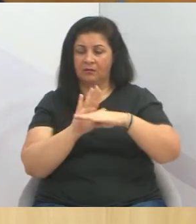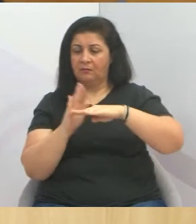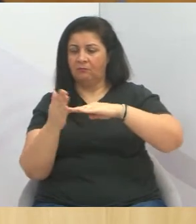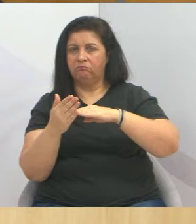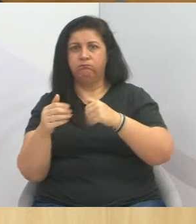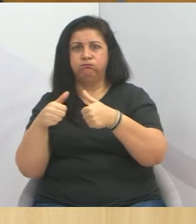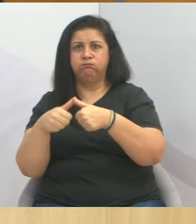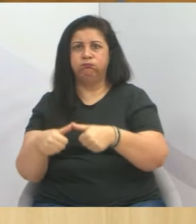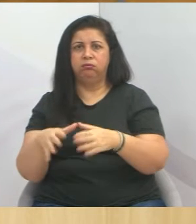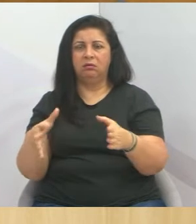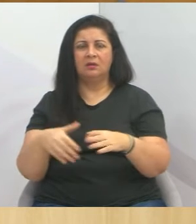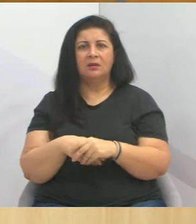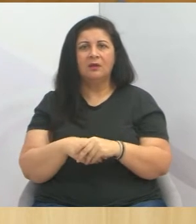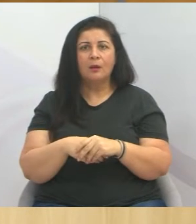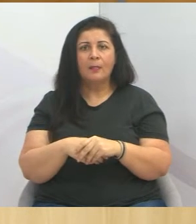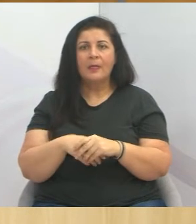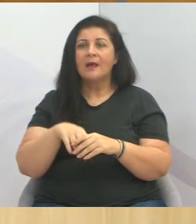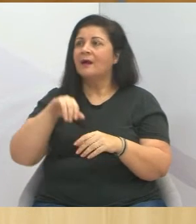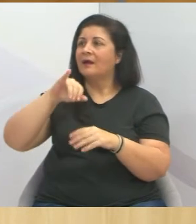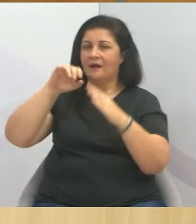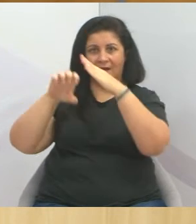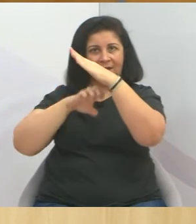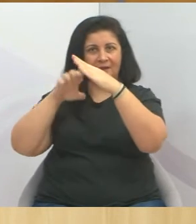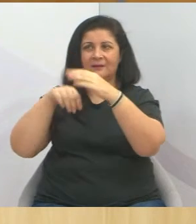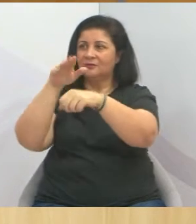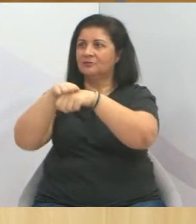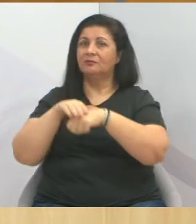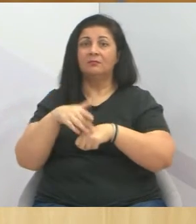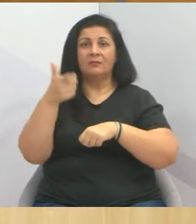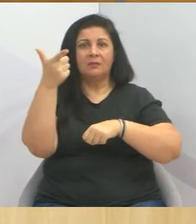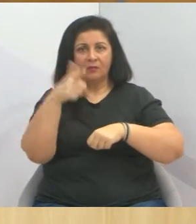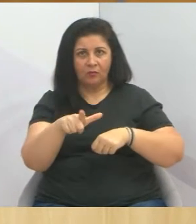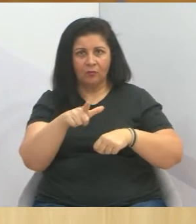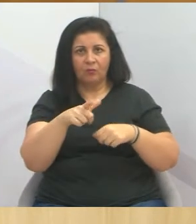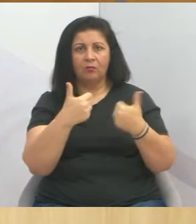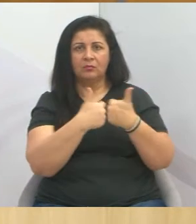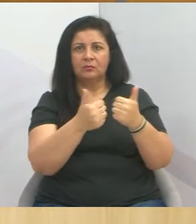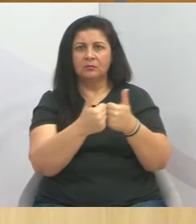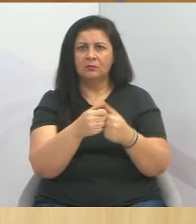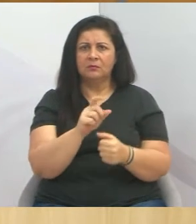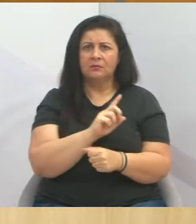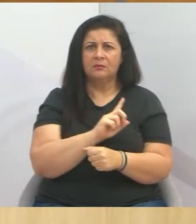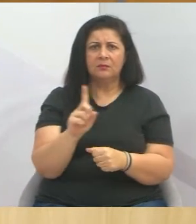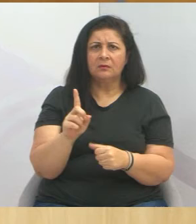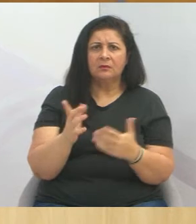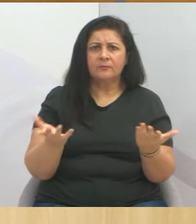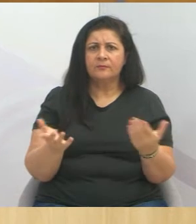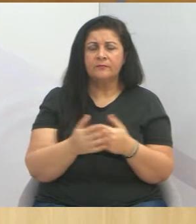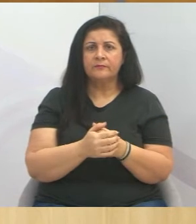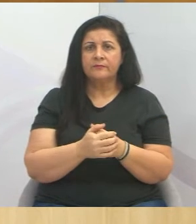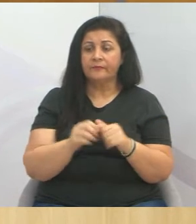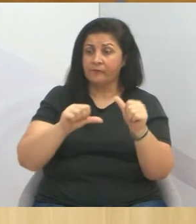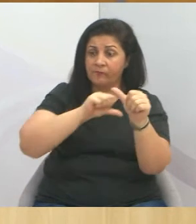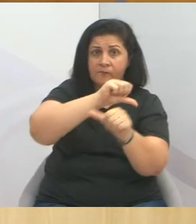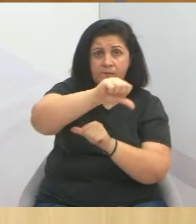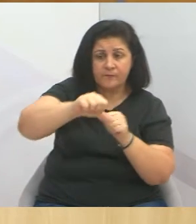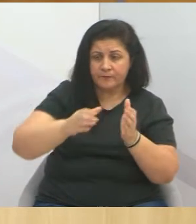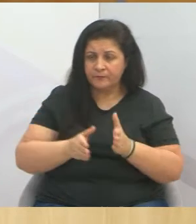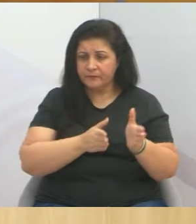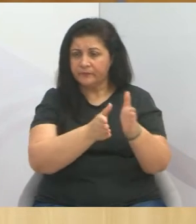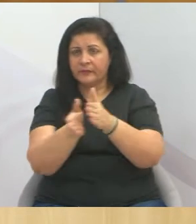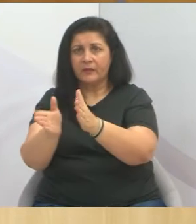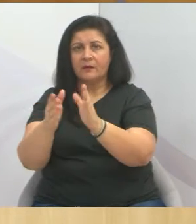atolou ao invés da empresa colocar o ônibus para atender pelo mesmo itinerário colocou o itinerário diferente